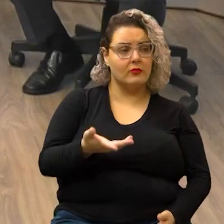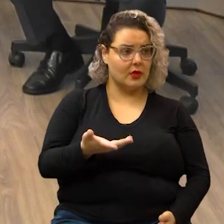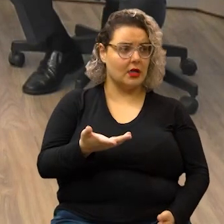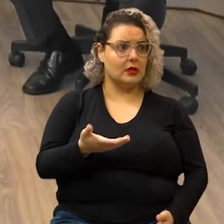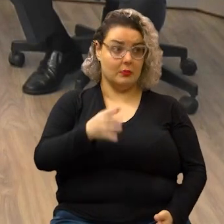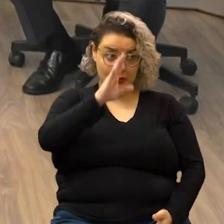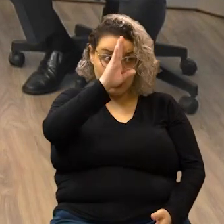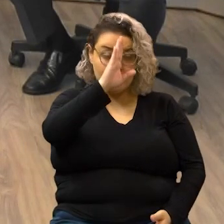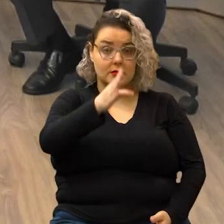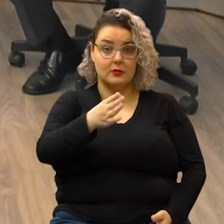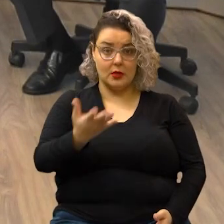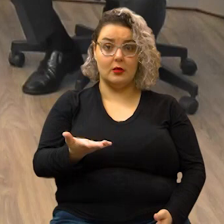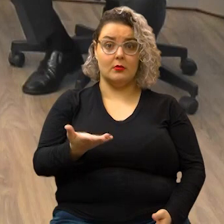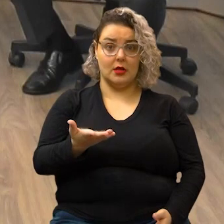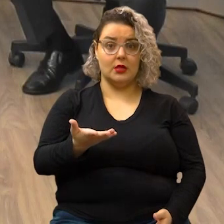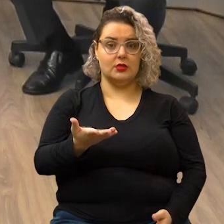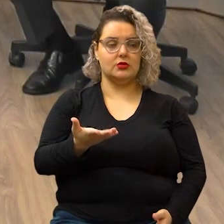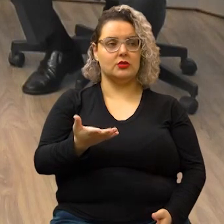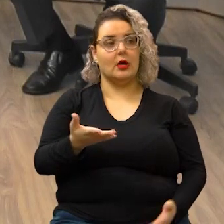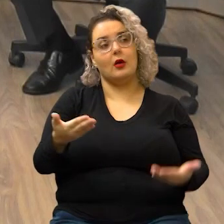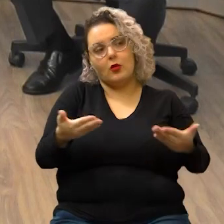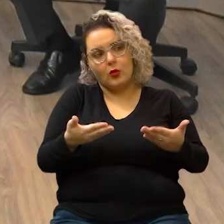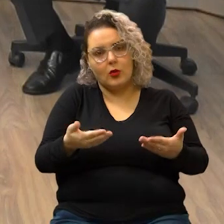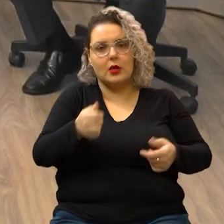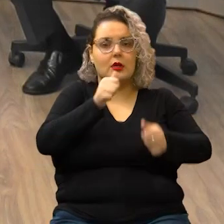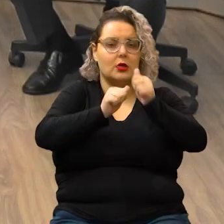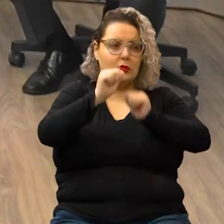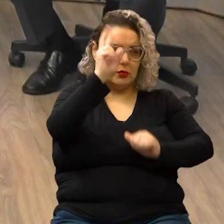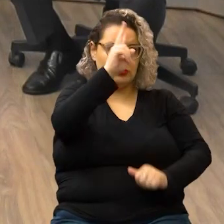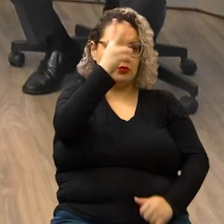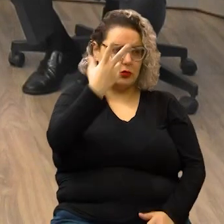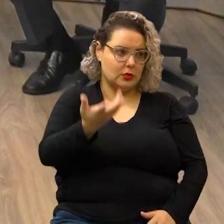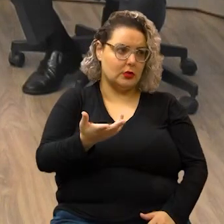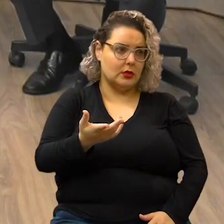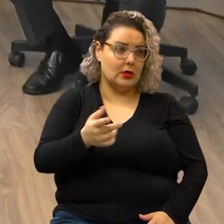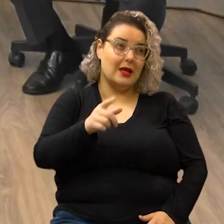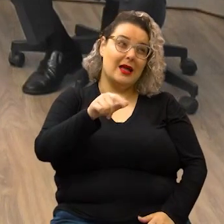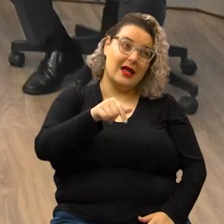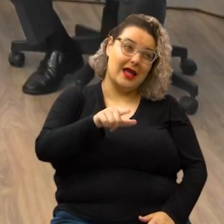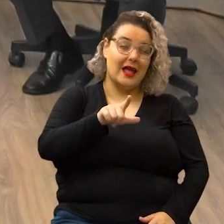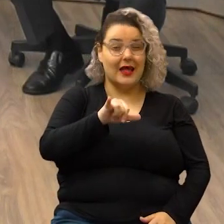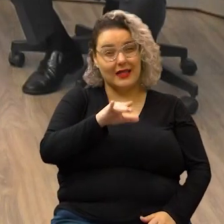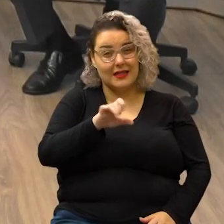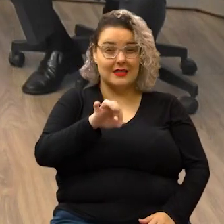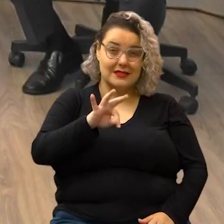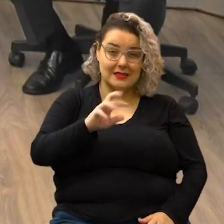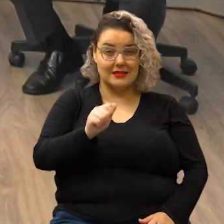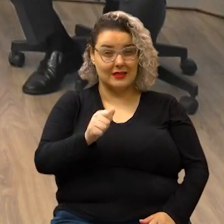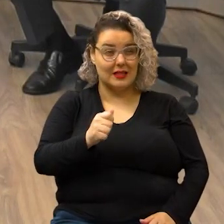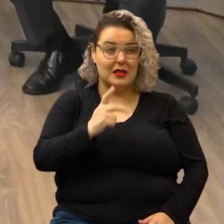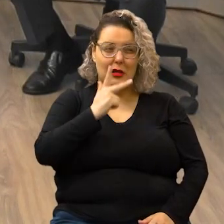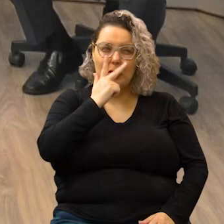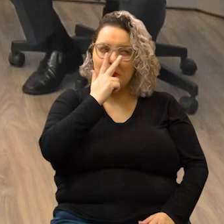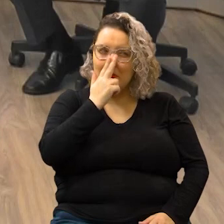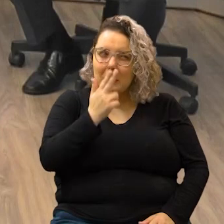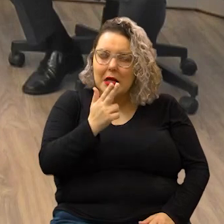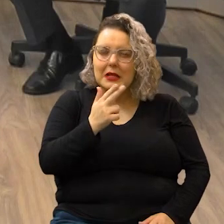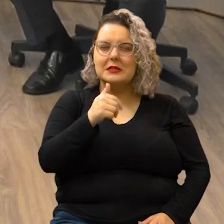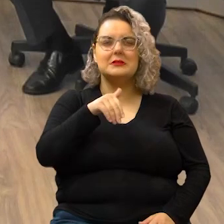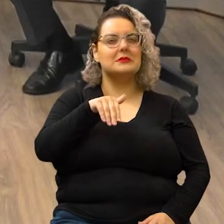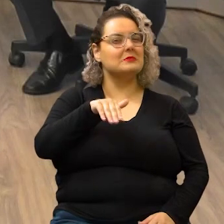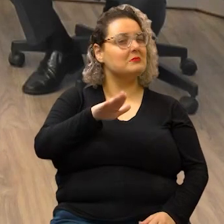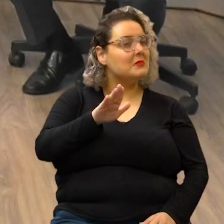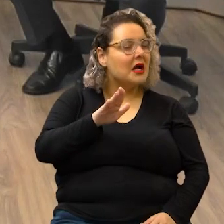e principalmente da questão, vamos falar agora do álcool, que é uma droga considerada lícita e que parece-nos que cada vez